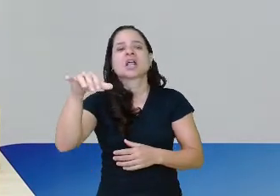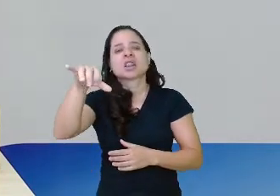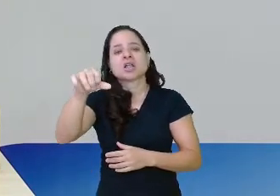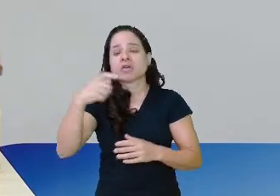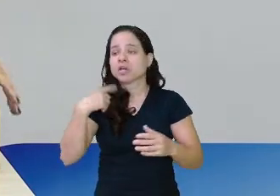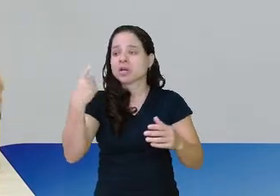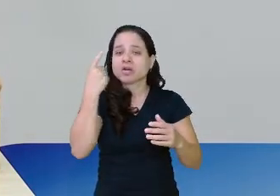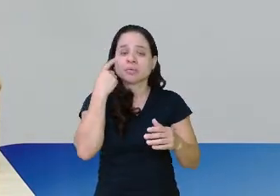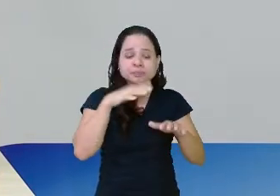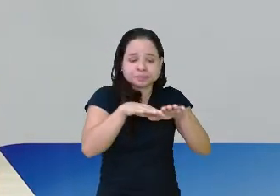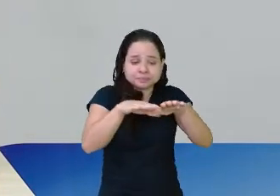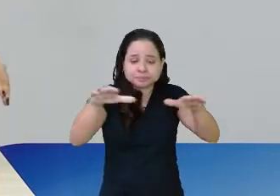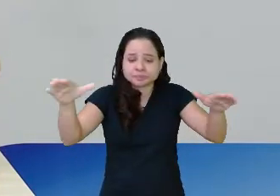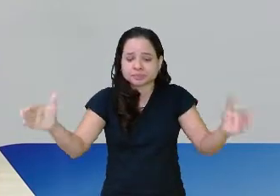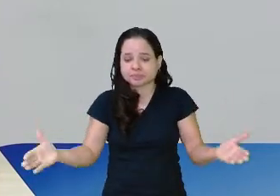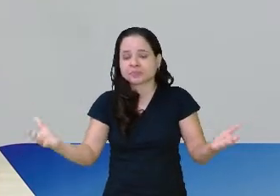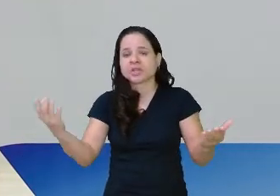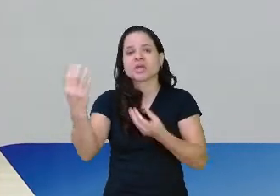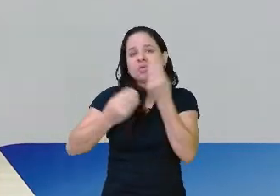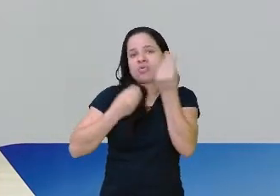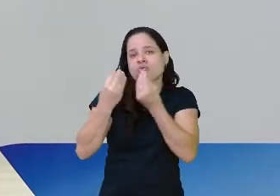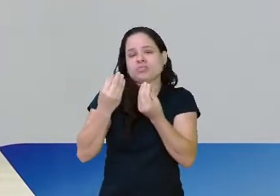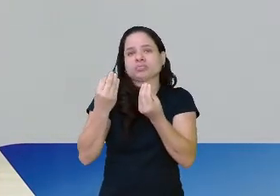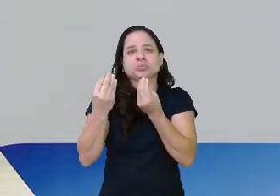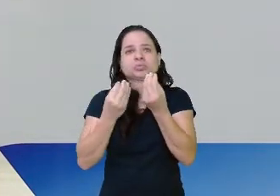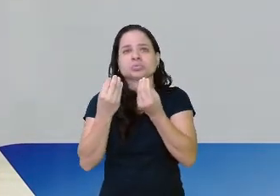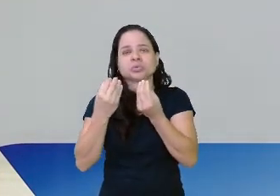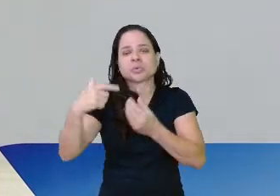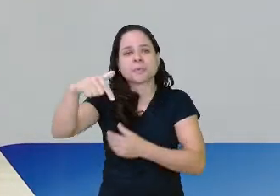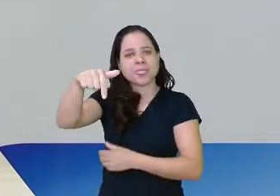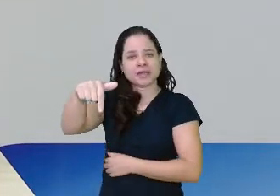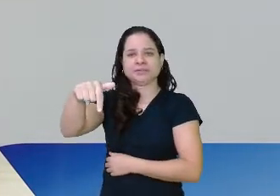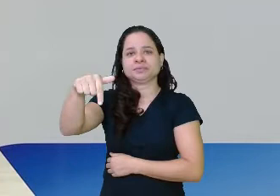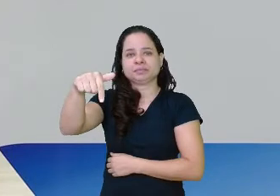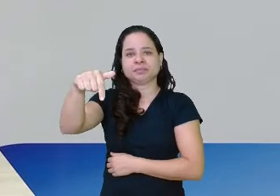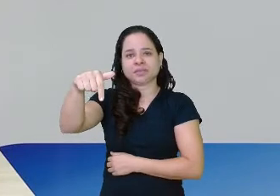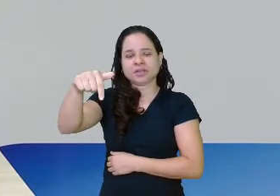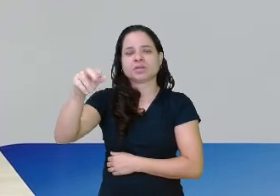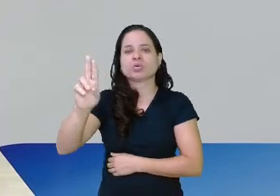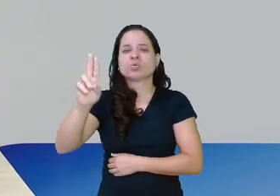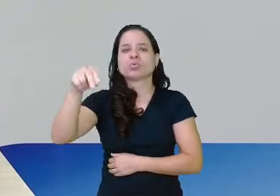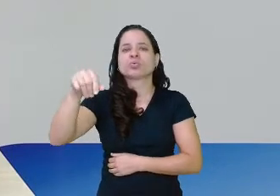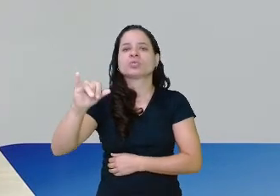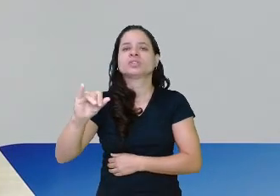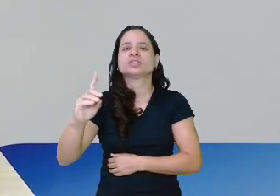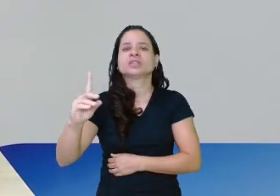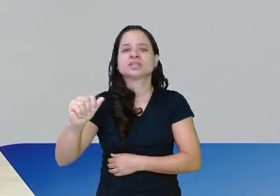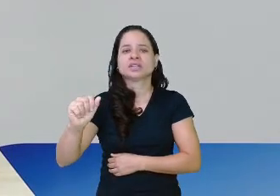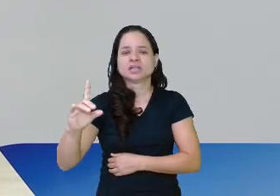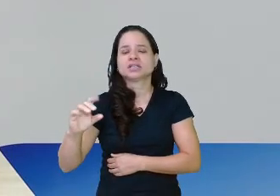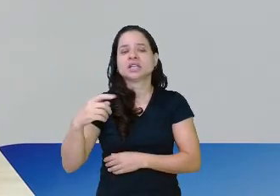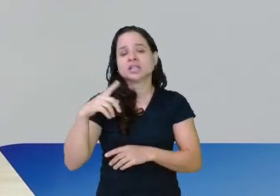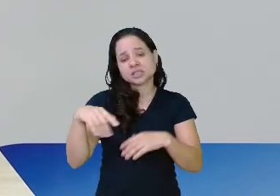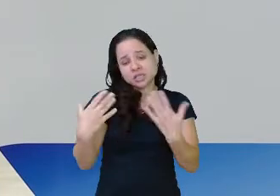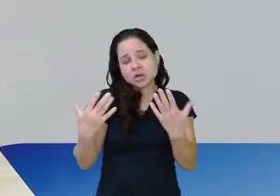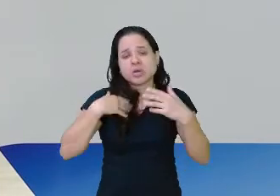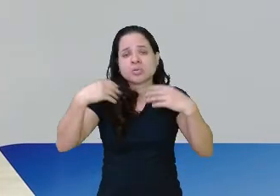na minha mesa é como se eu tivesse isso aqui, ó. 7 unidades. Então, eu preciso ter